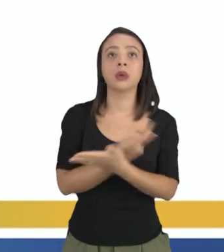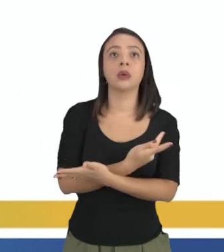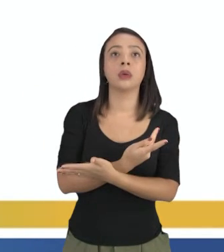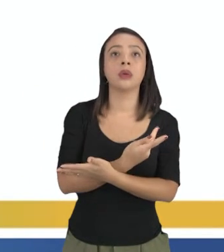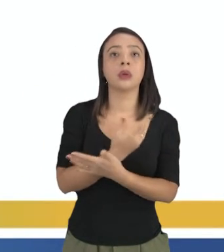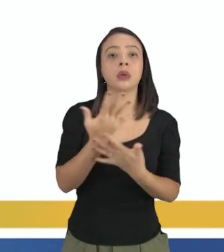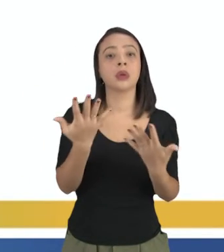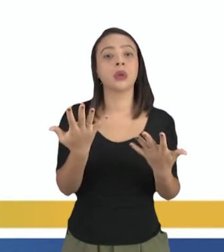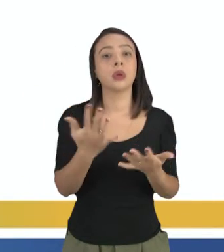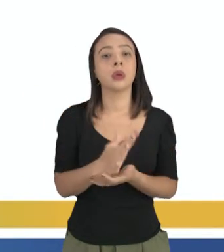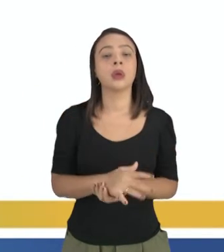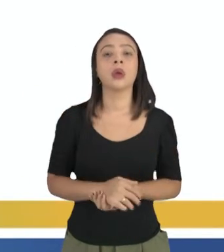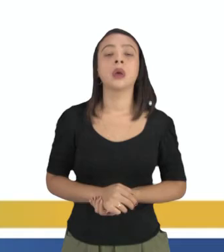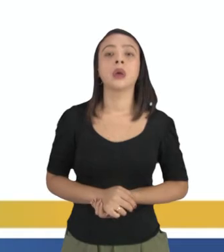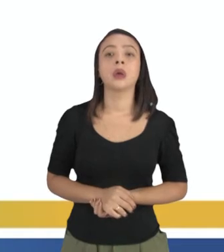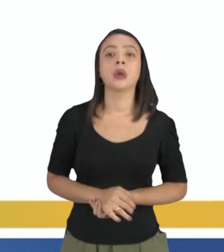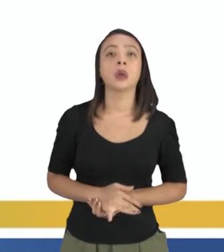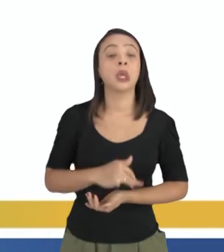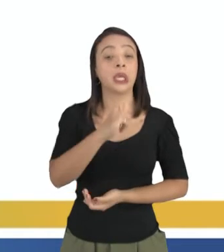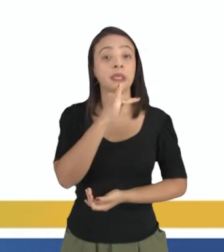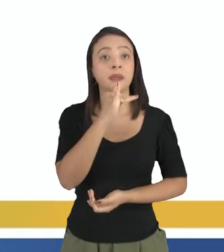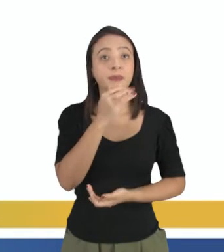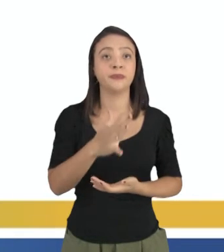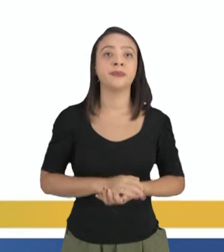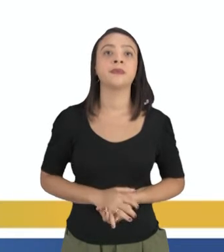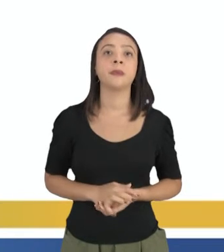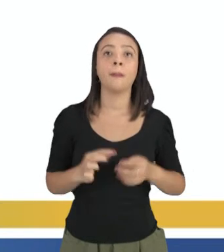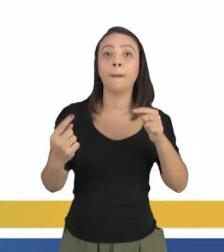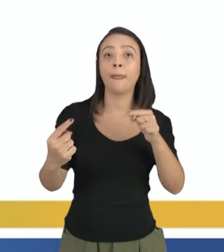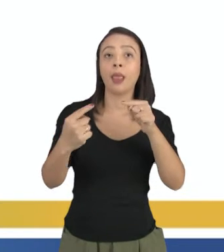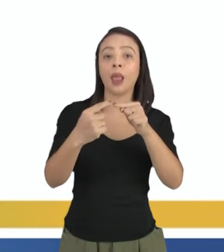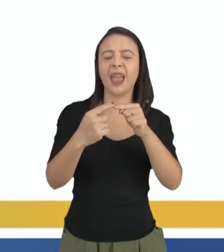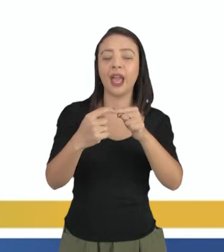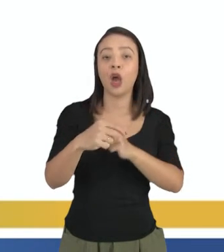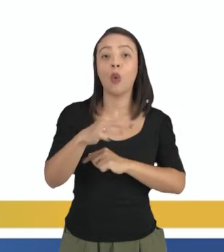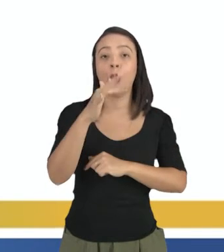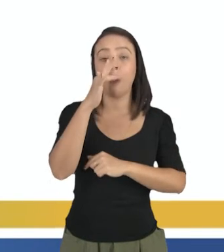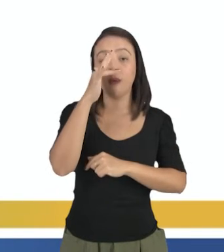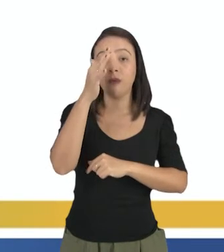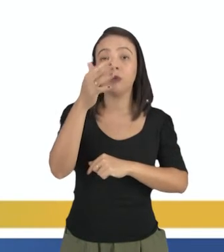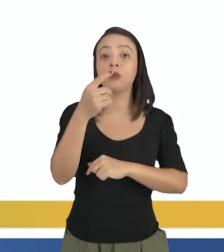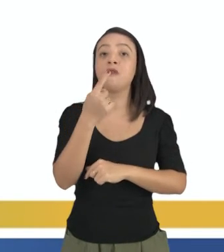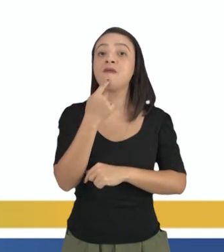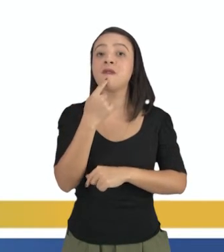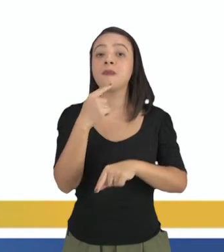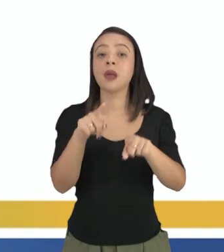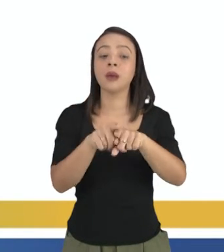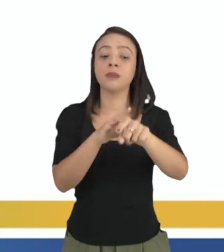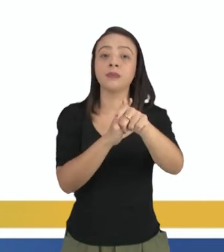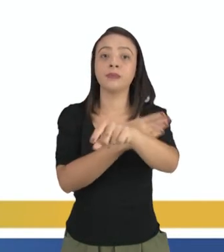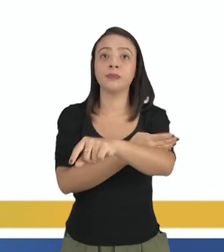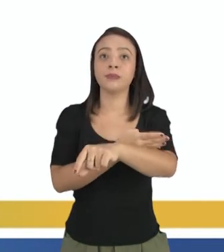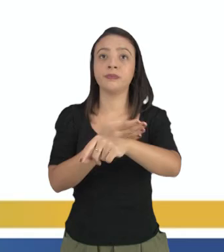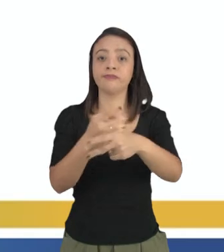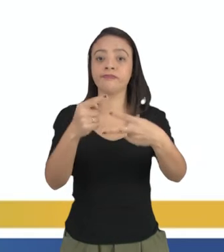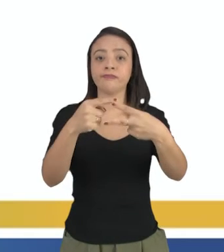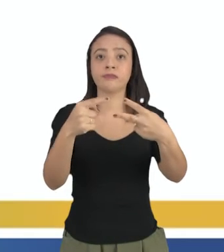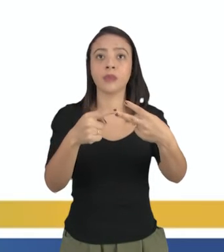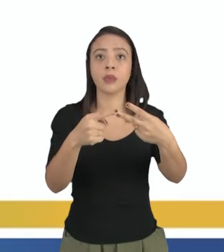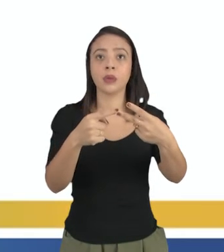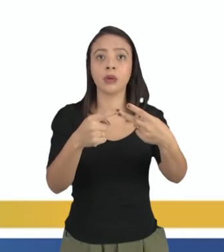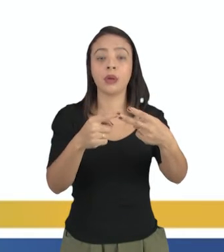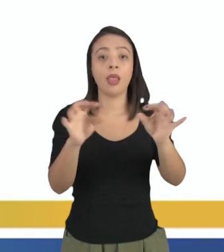heterozigosidade com indivíduos intermediários, como, por exemplo, ele cruzou uma flor vermelha com uma flor branca e nenhum dos